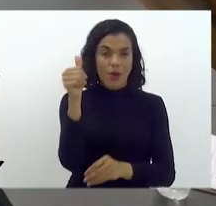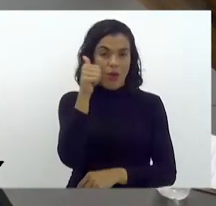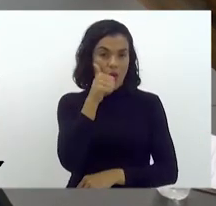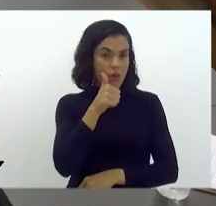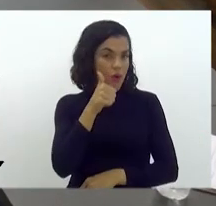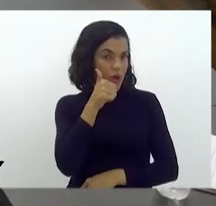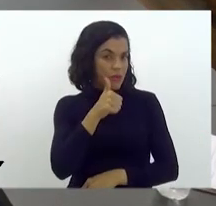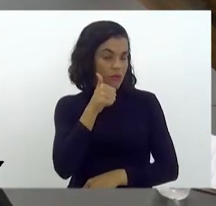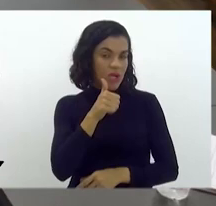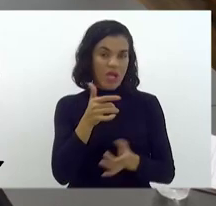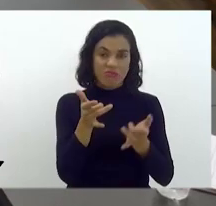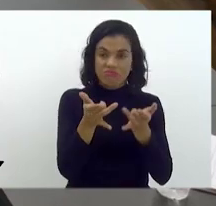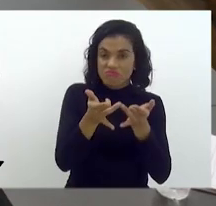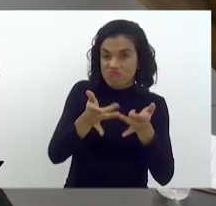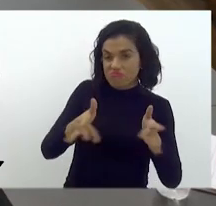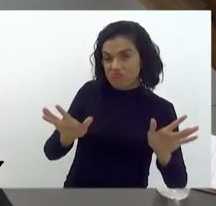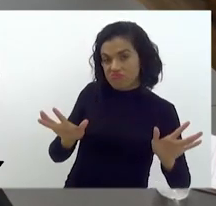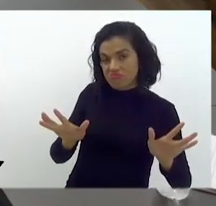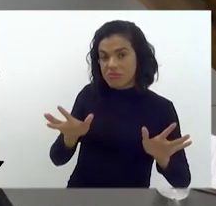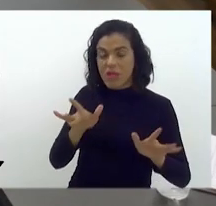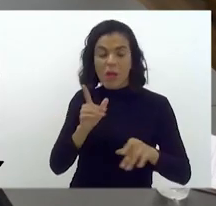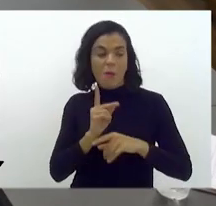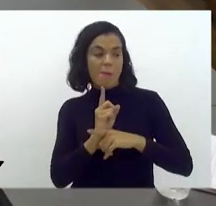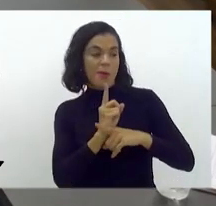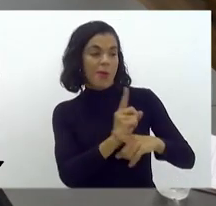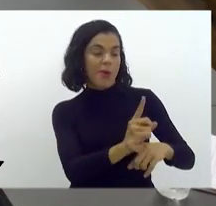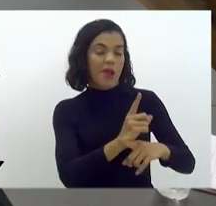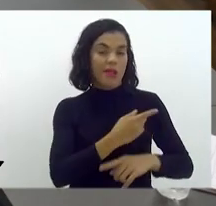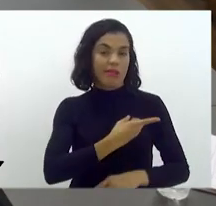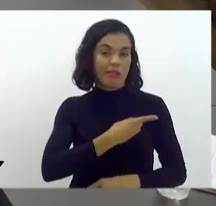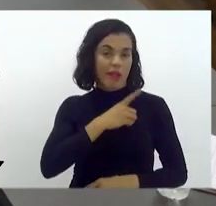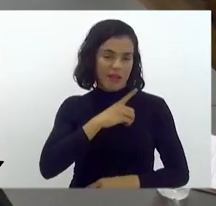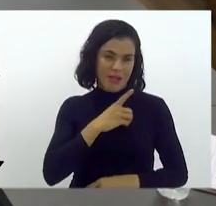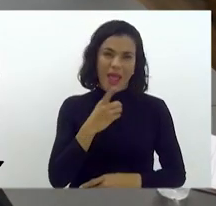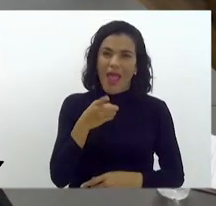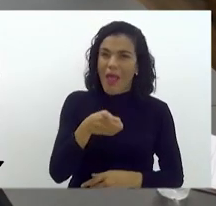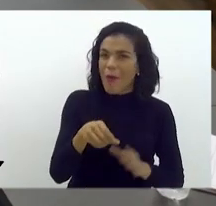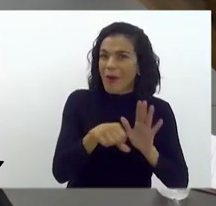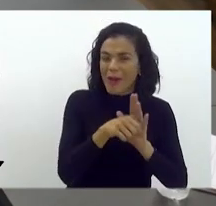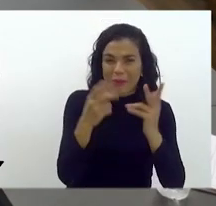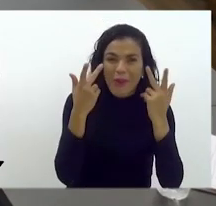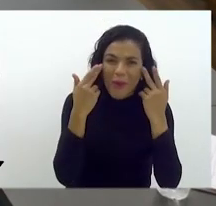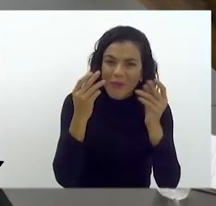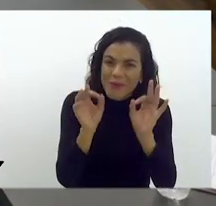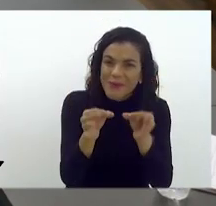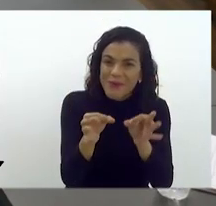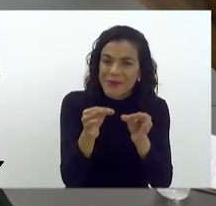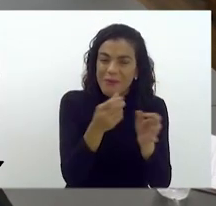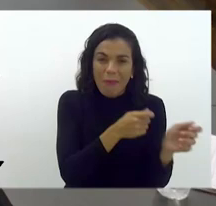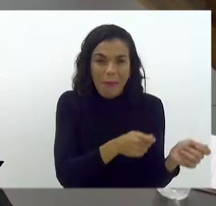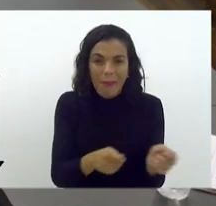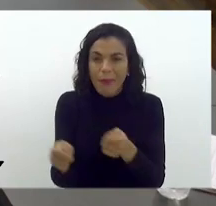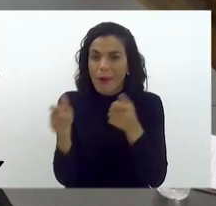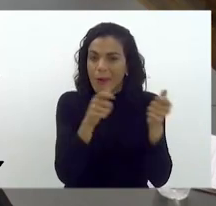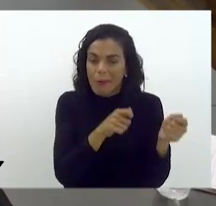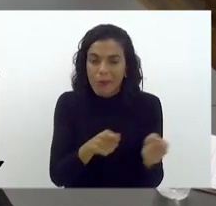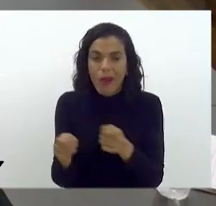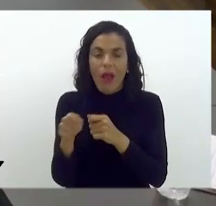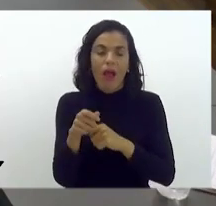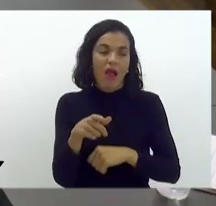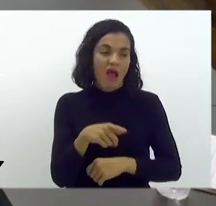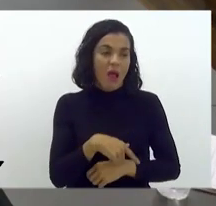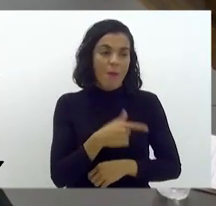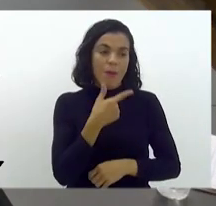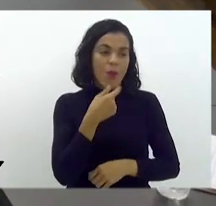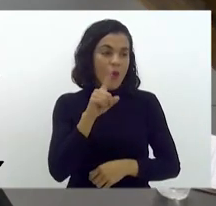terminou um relacionamento chegou a delegacia com esse crime muito comum de pornografia de